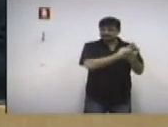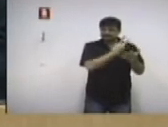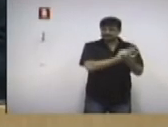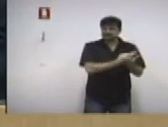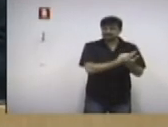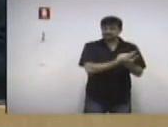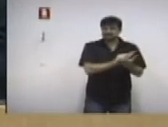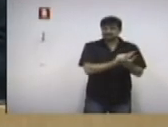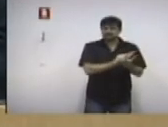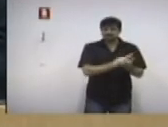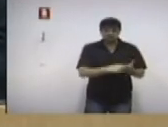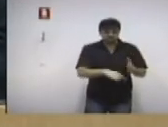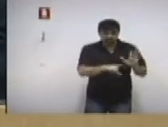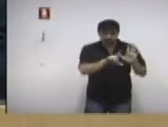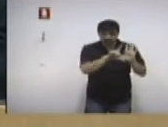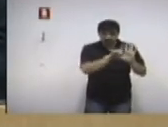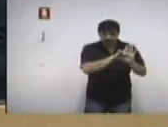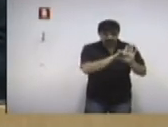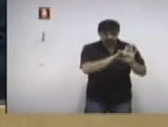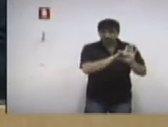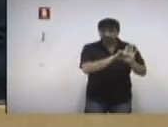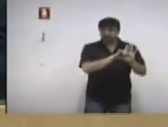do descumprimento